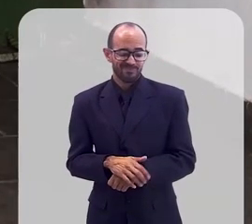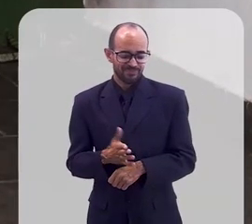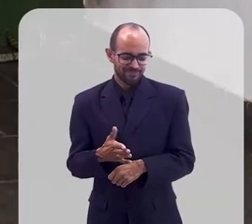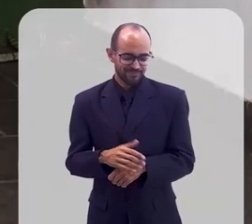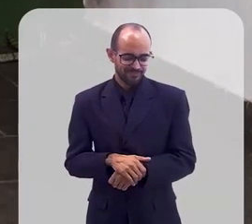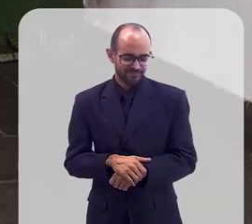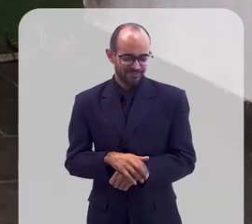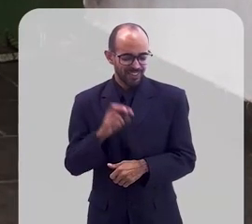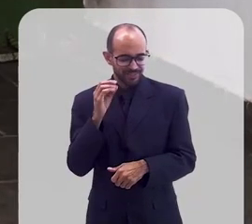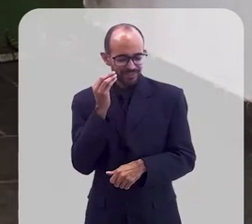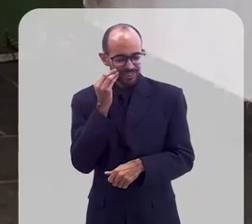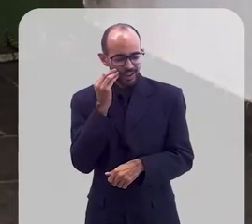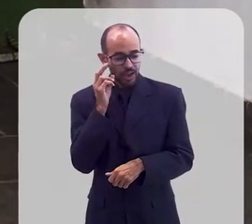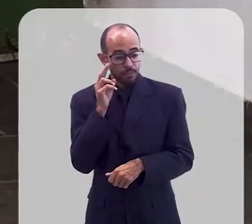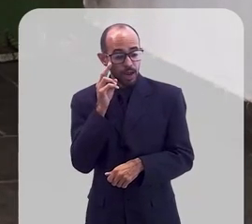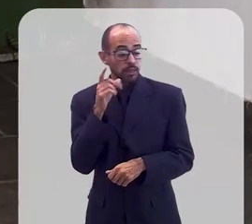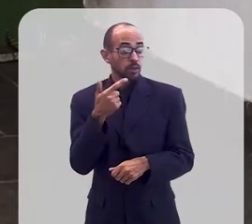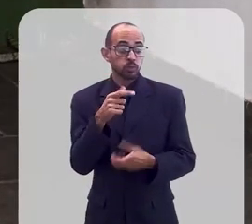como é que é, meu Deus?